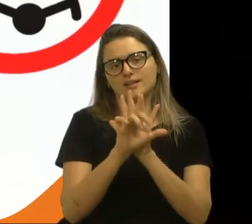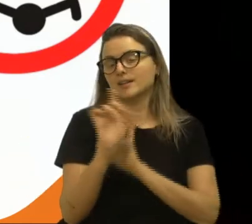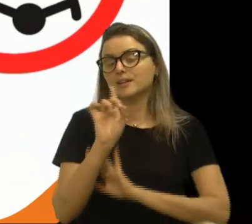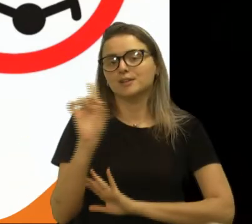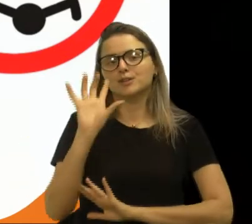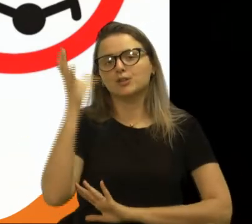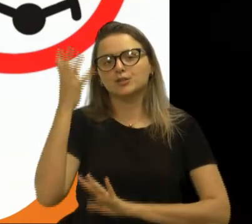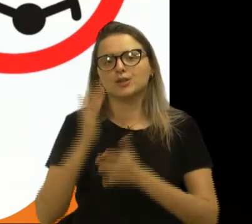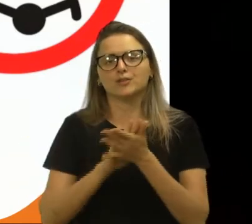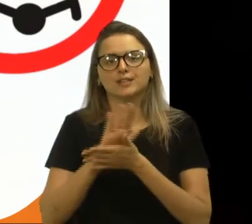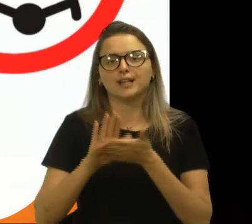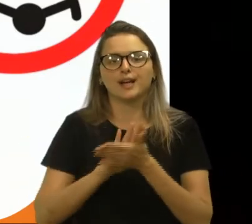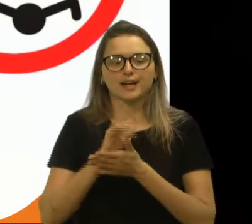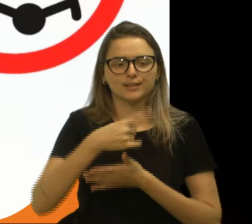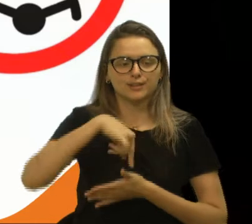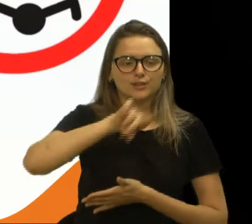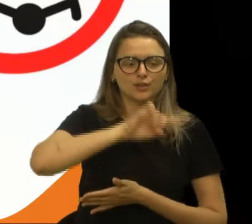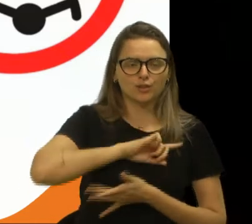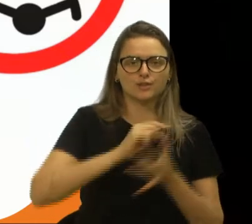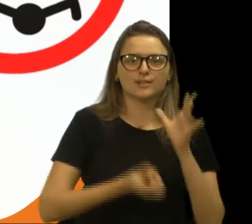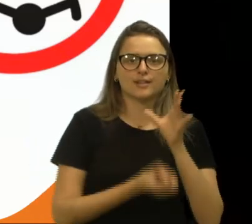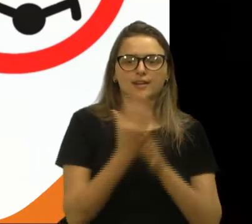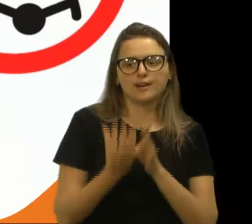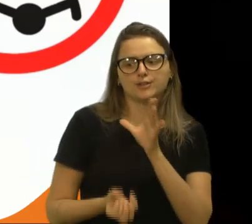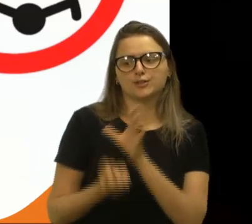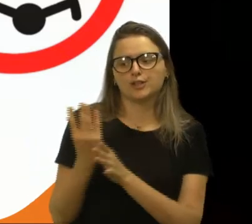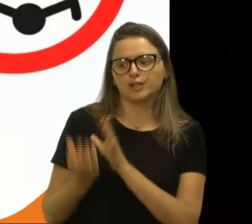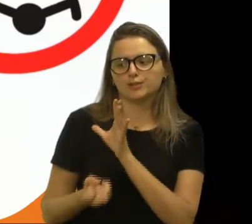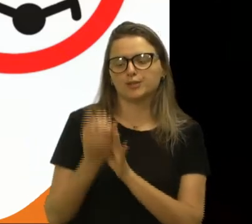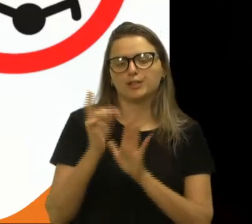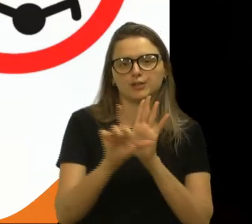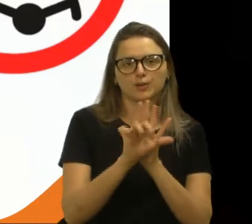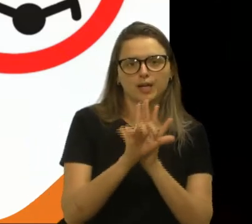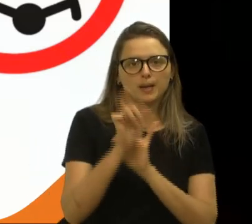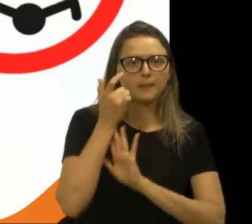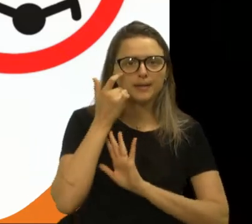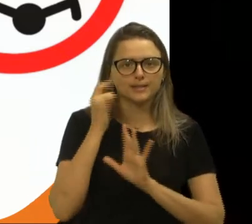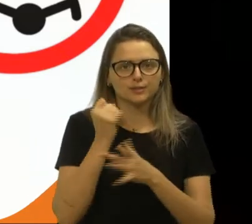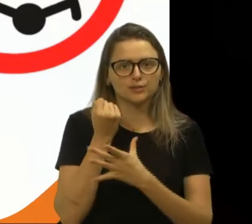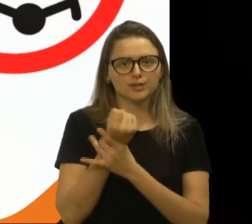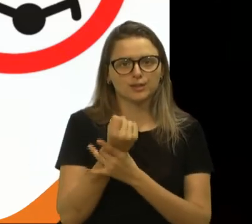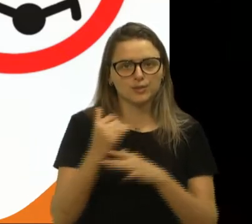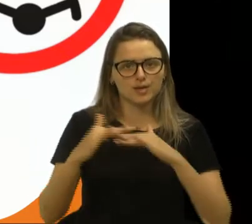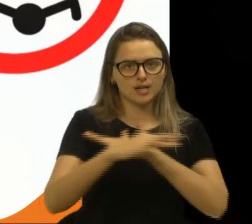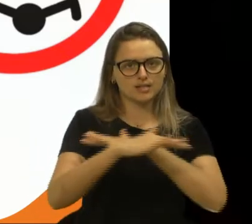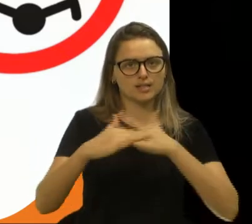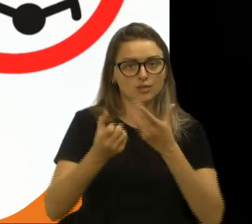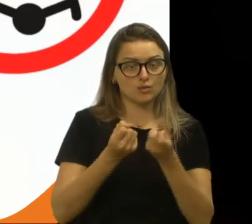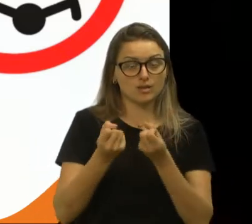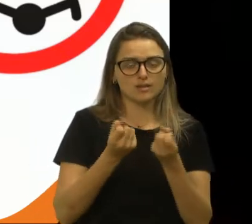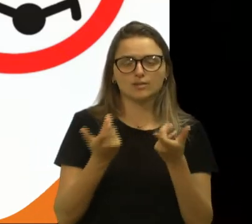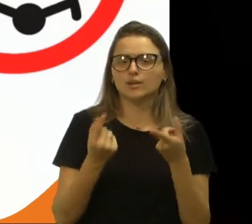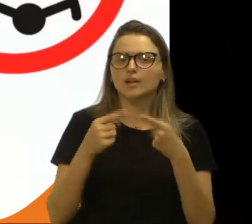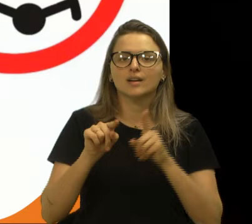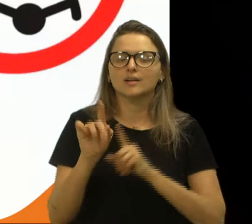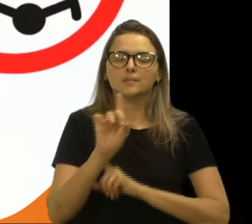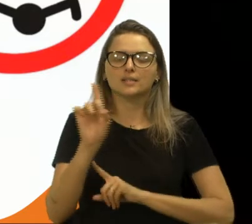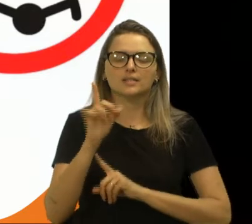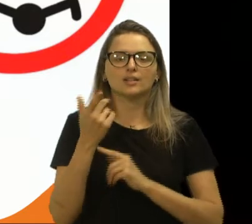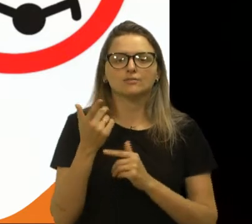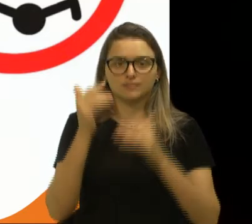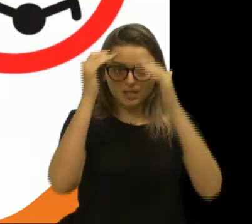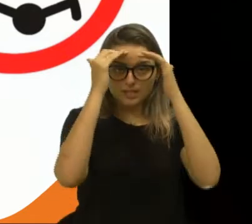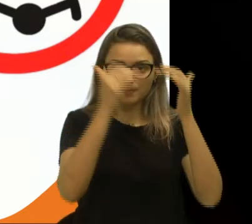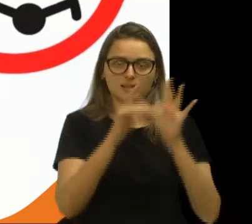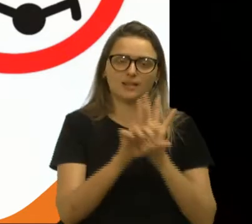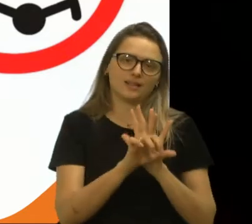nada ficarmos aqui legislando, pensando em segurança viária e as pessoas não cumprirem o que está posto, né? Então, ações como